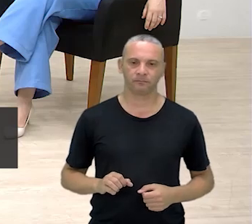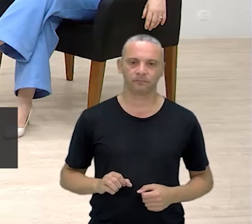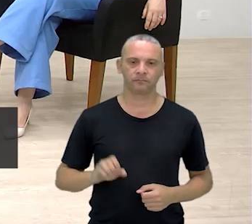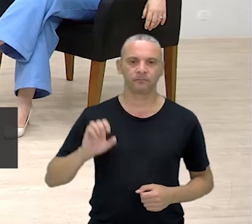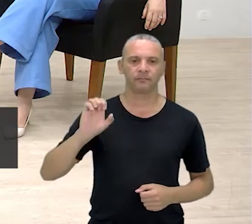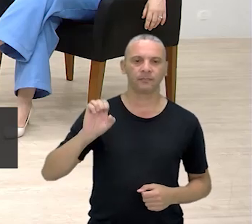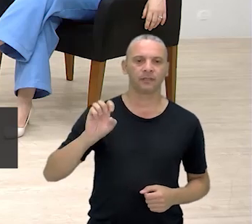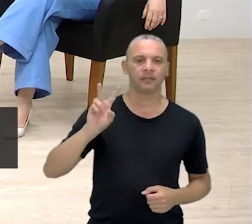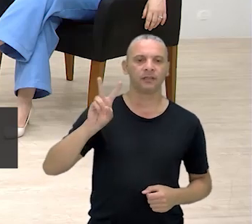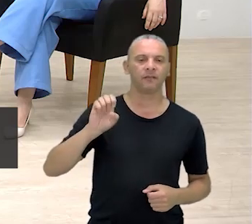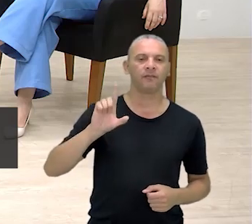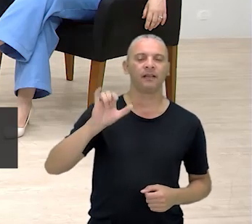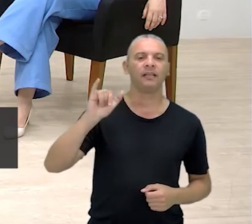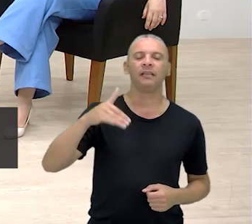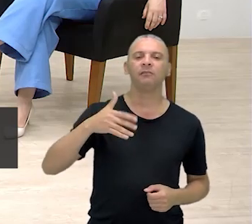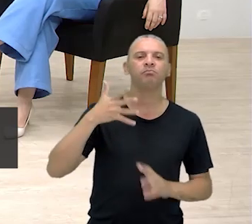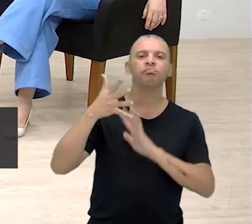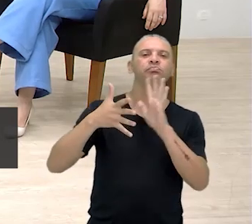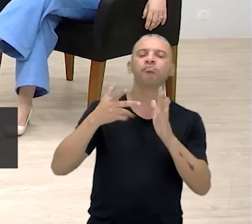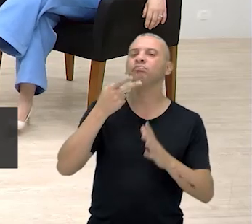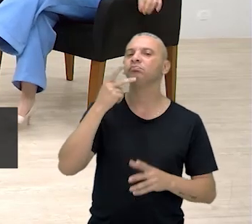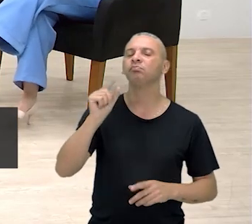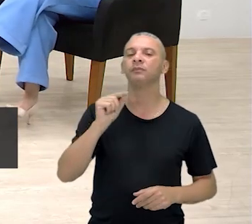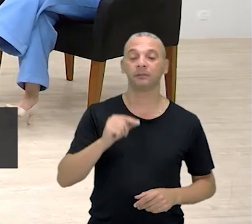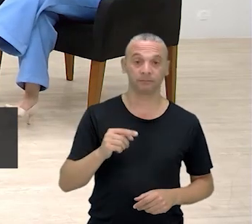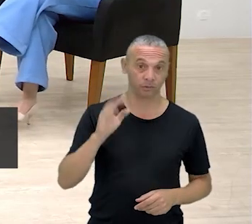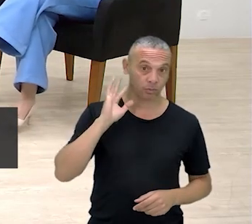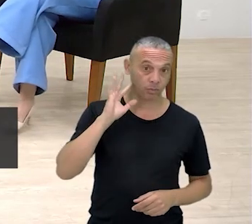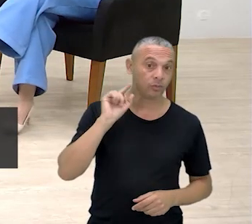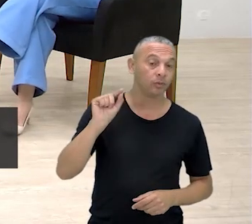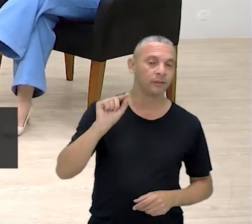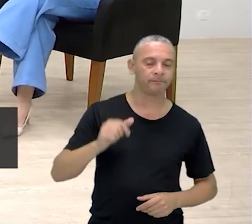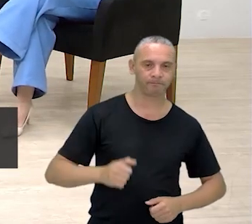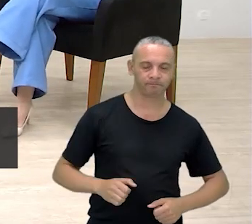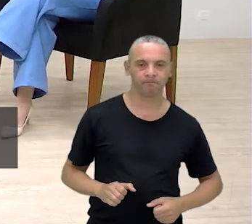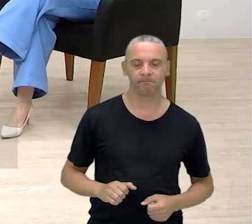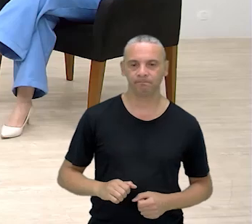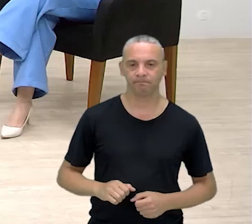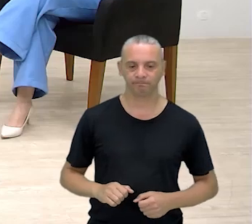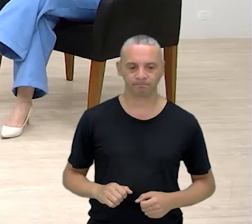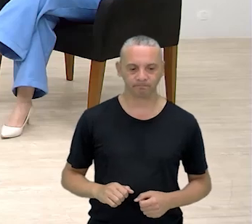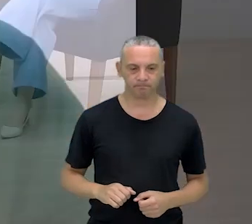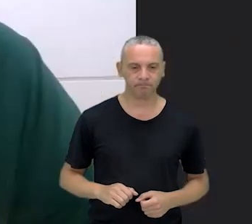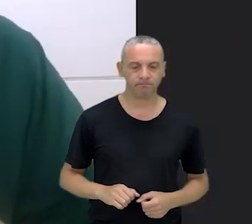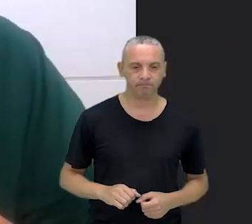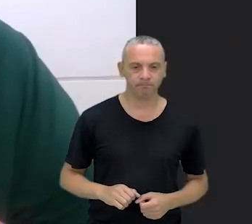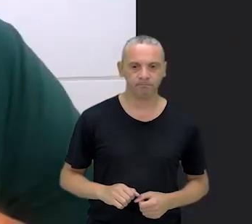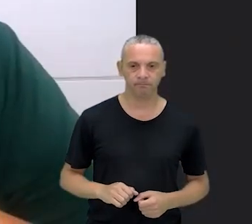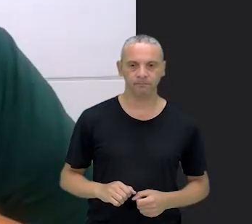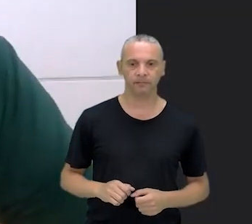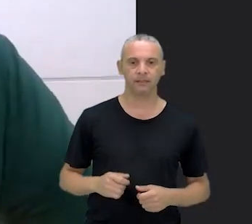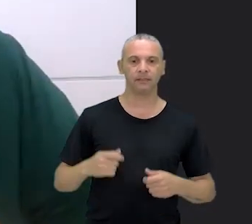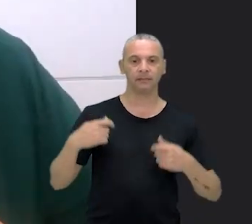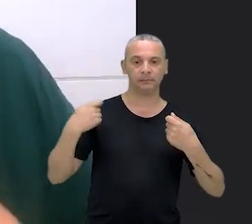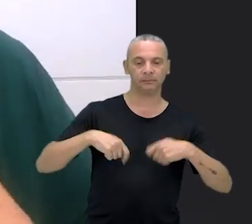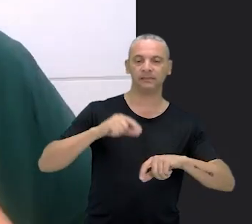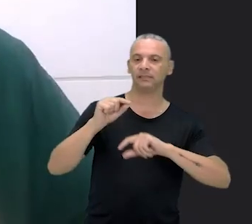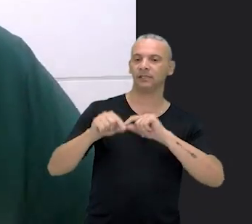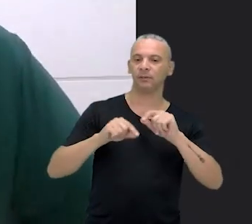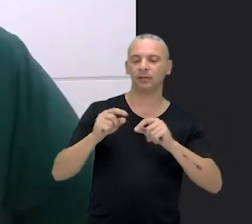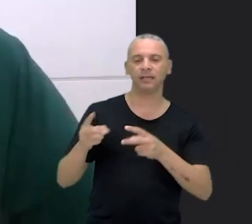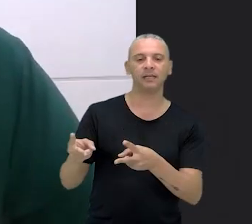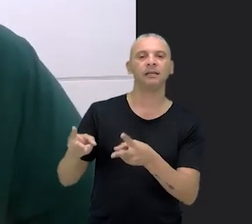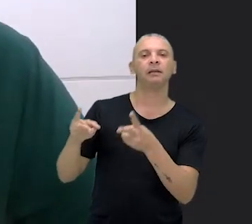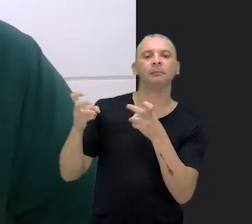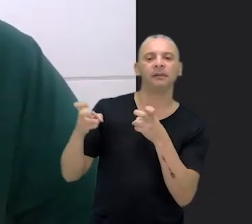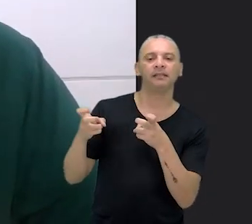Evelyn, a gente não ouve você. Oi? Agora sim. A gente não pode deixar de perceber